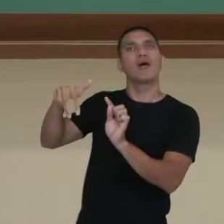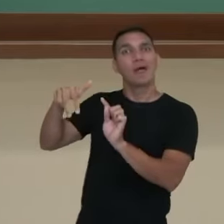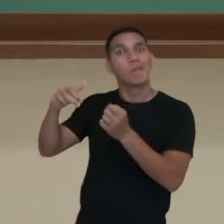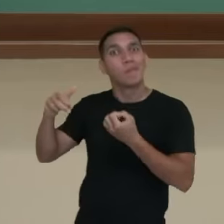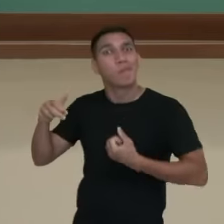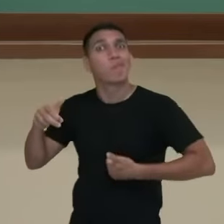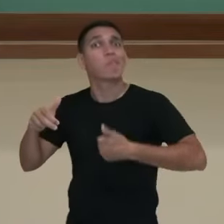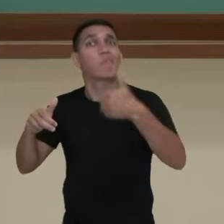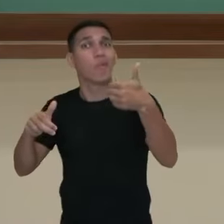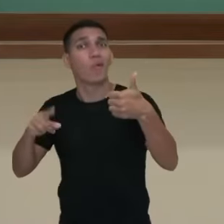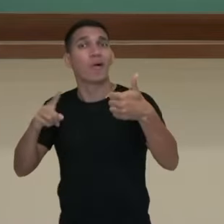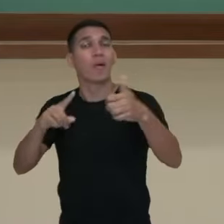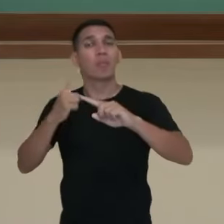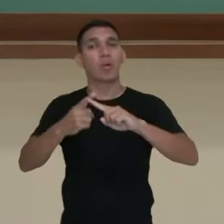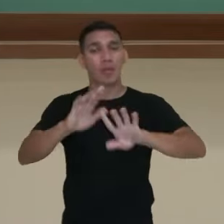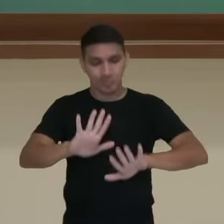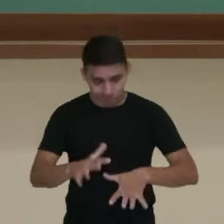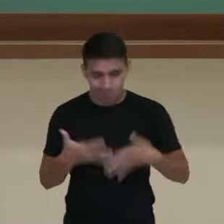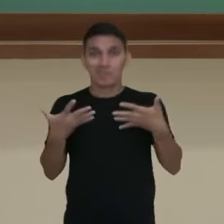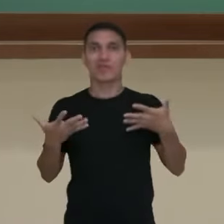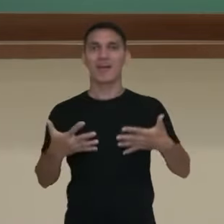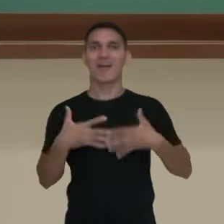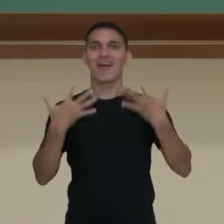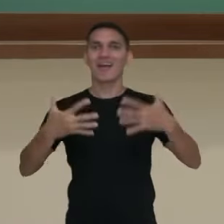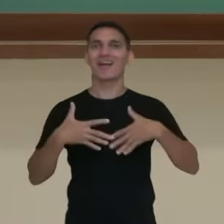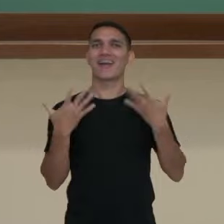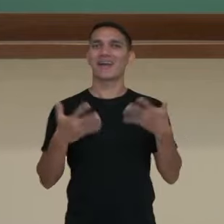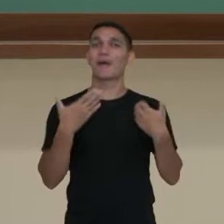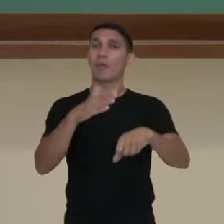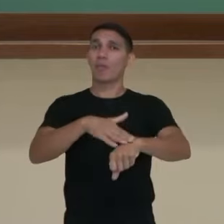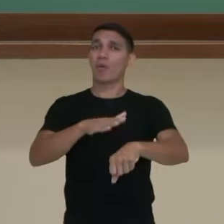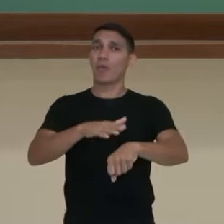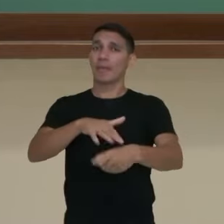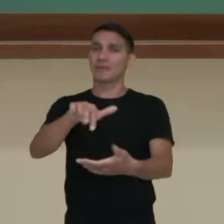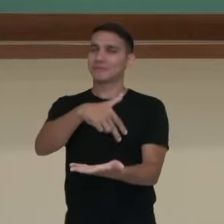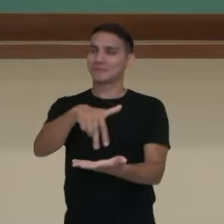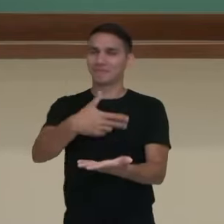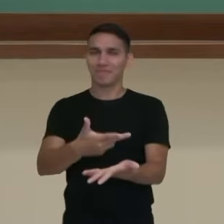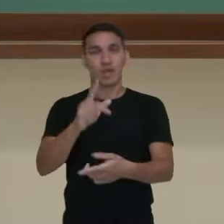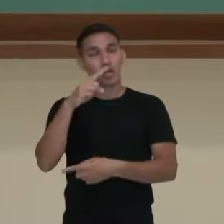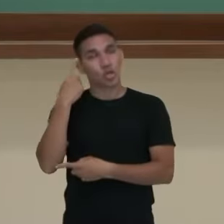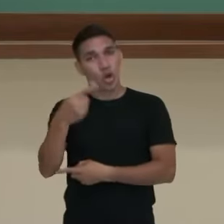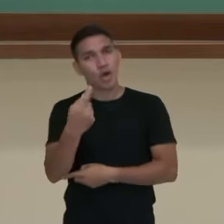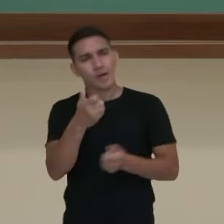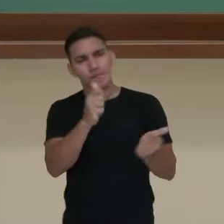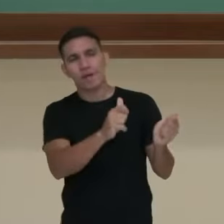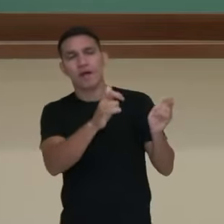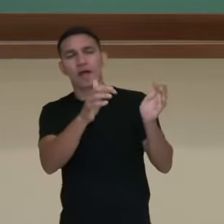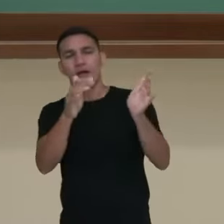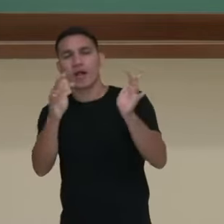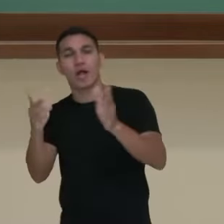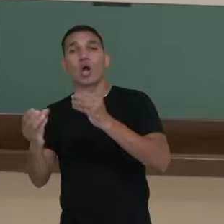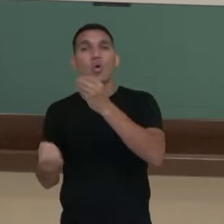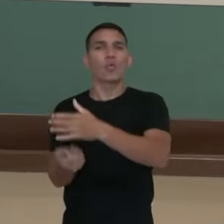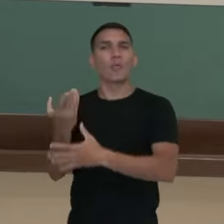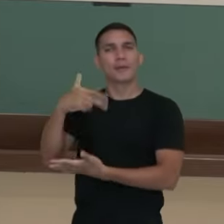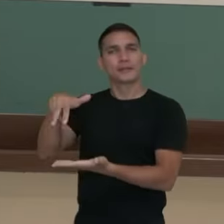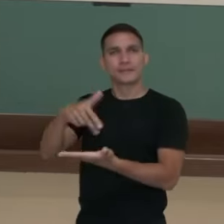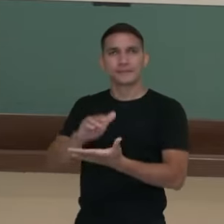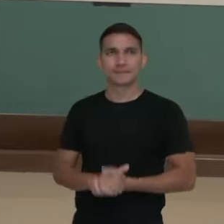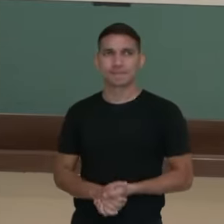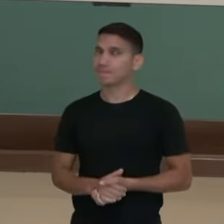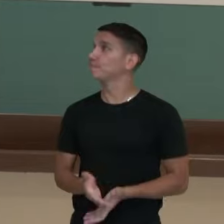é algo que nos dá prazer quando a gente realiza. Nós vamos ver um pouquinho da origem da dança. Olha só,